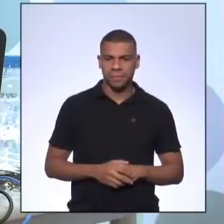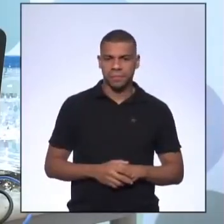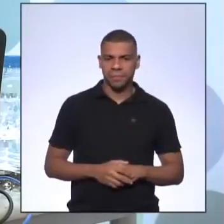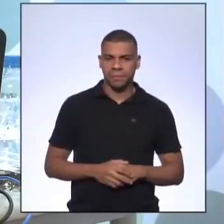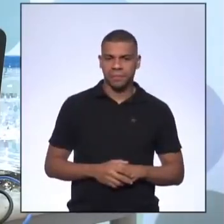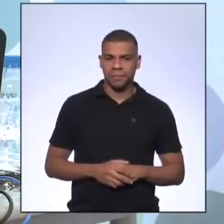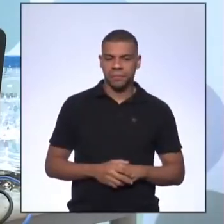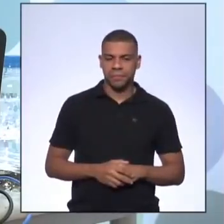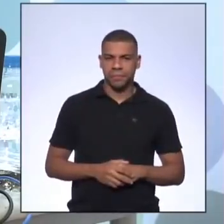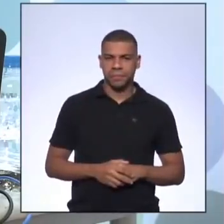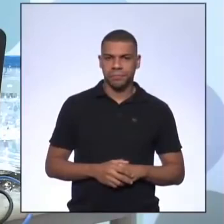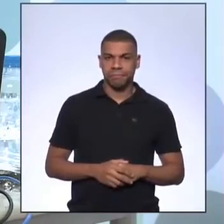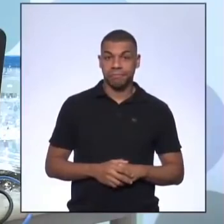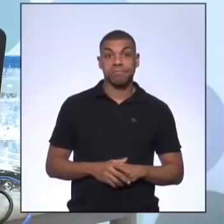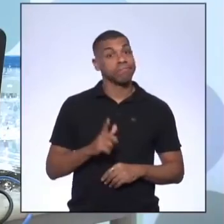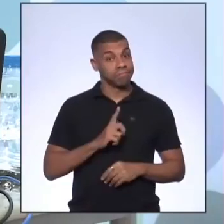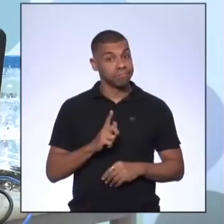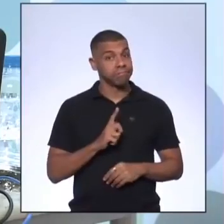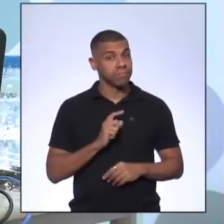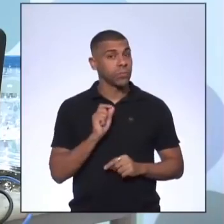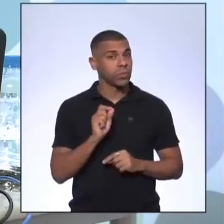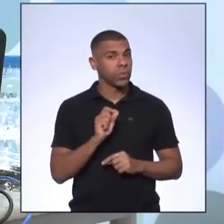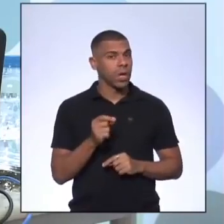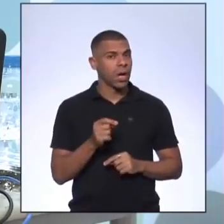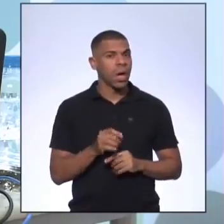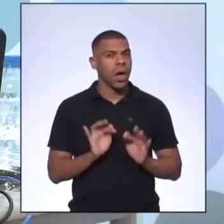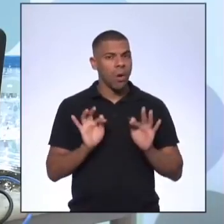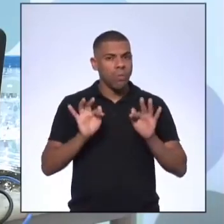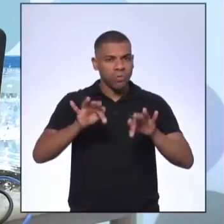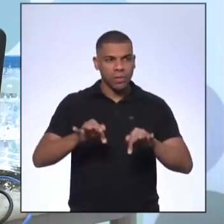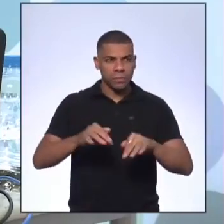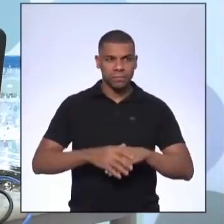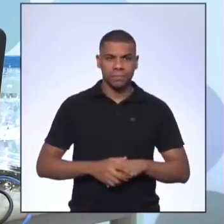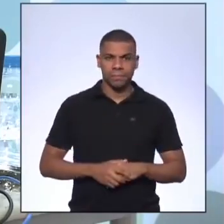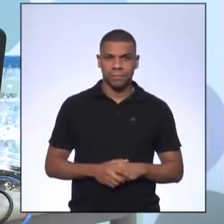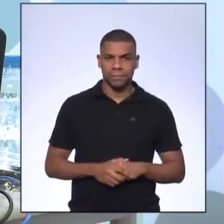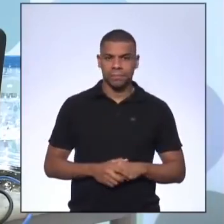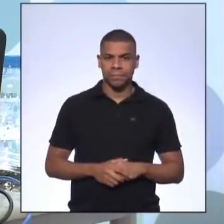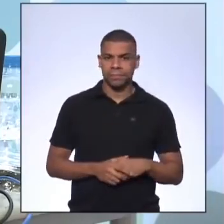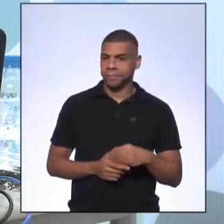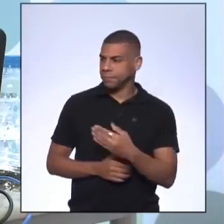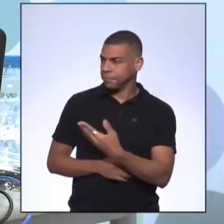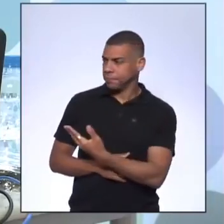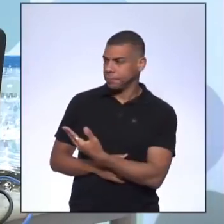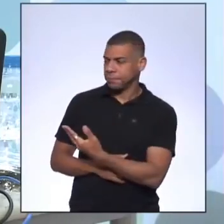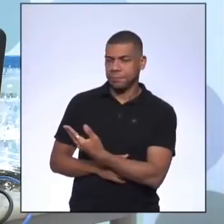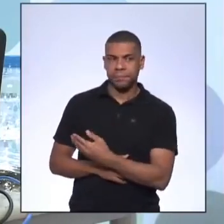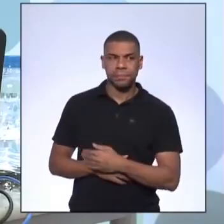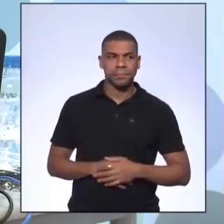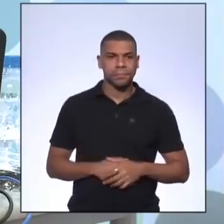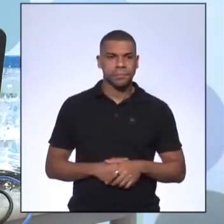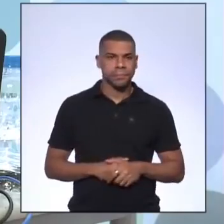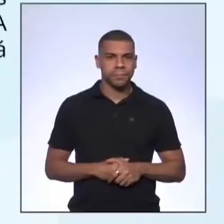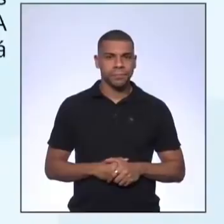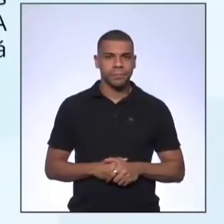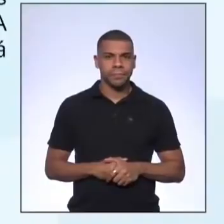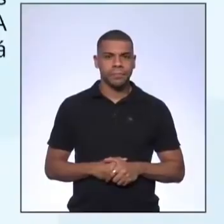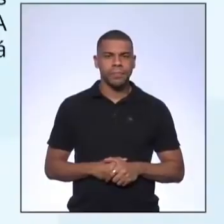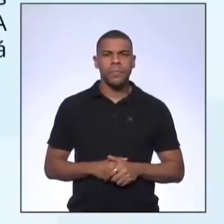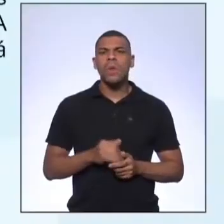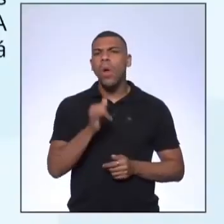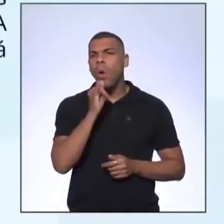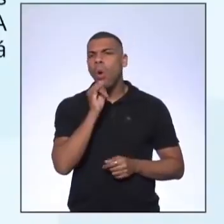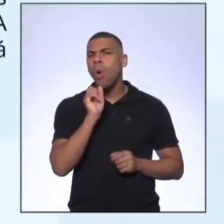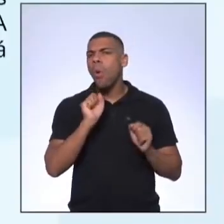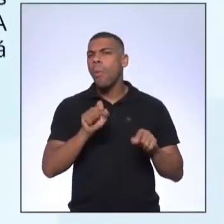aí. Então, é ter a conclusão. Vamos ver se dá para ler. Dá para ler o exemplo de conclusão, professor? Claro. Exemplo de conclusão.